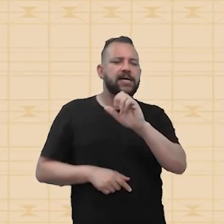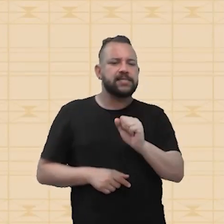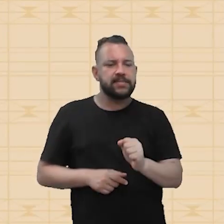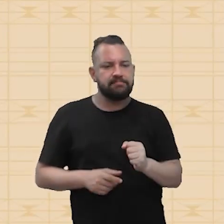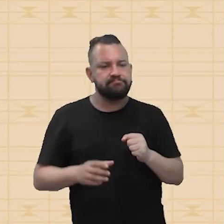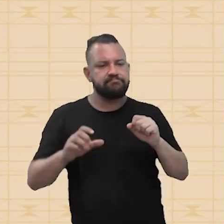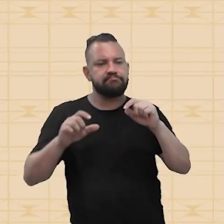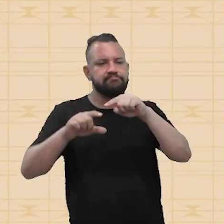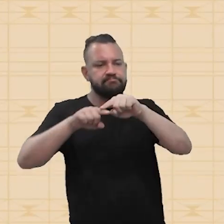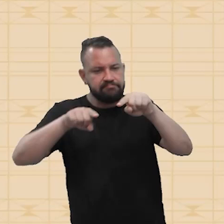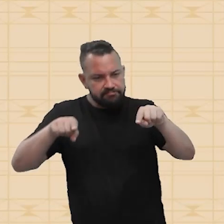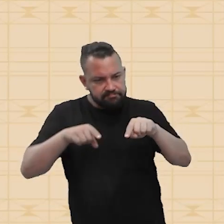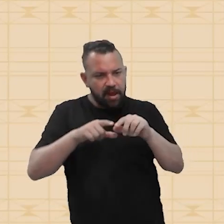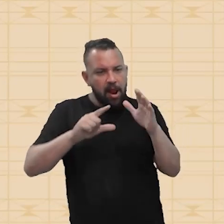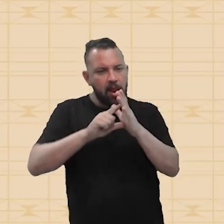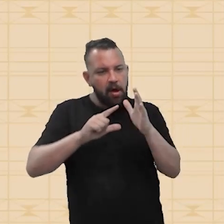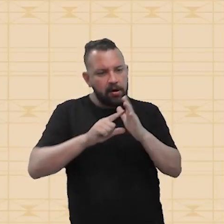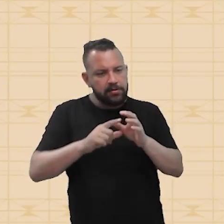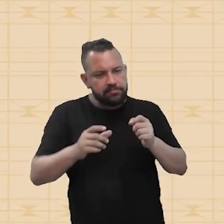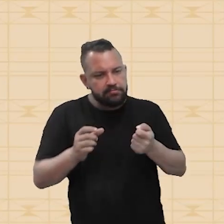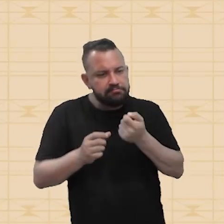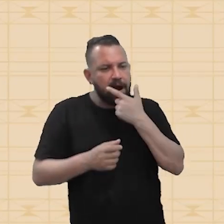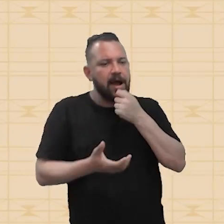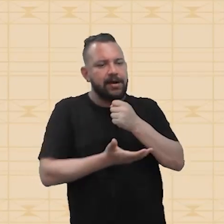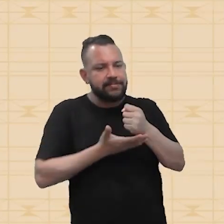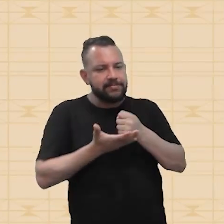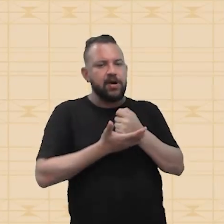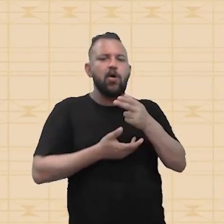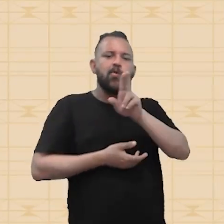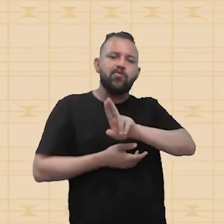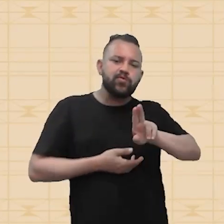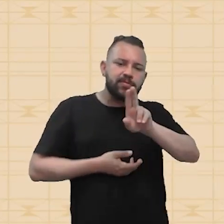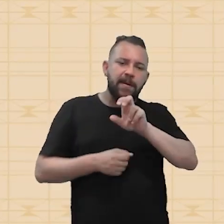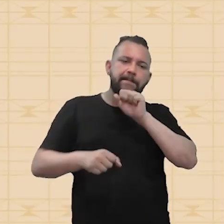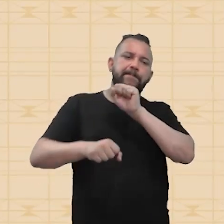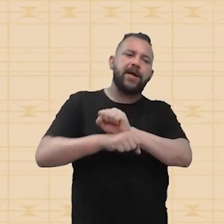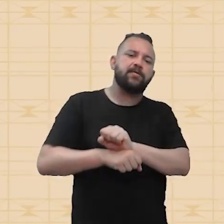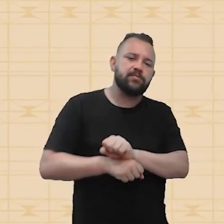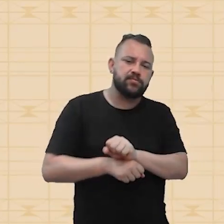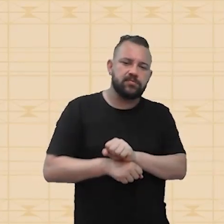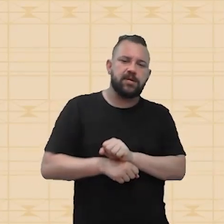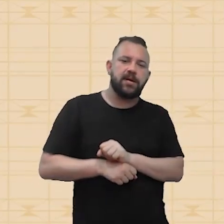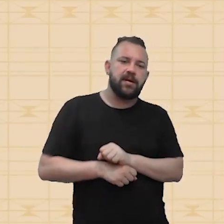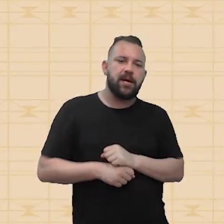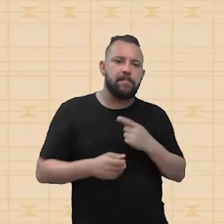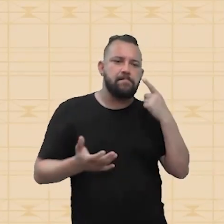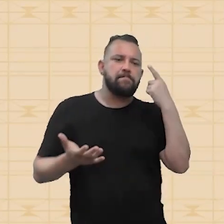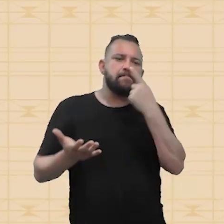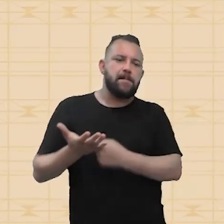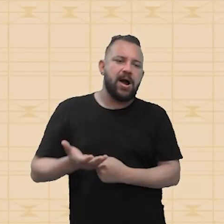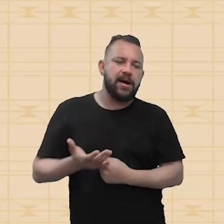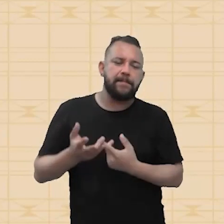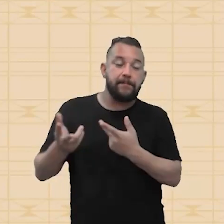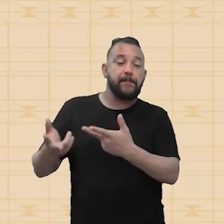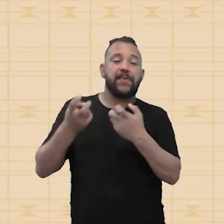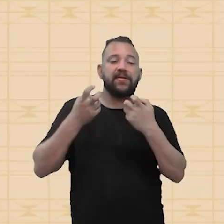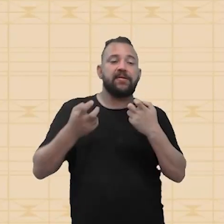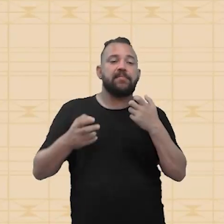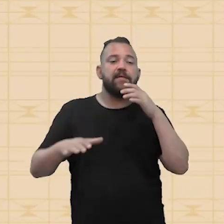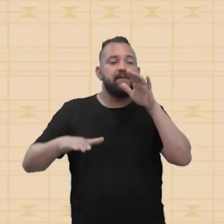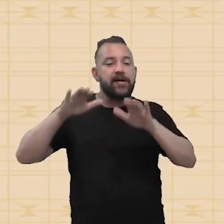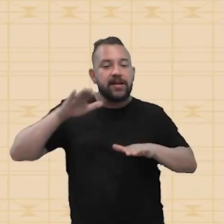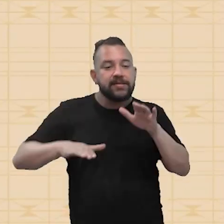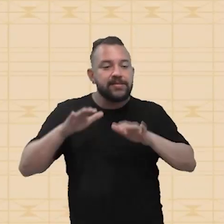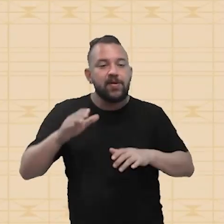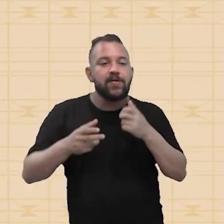não é grafada dessa forma mais. Então, essa palavra aí, ela está em desuso. Isso aí é uma marca da variação